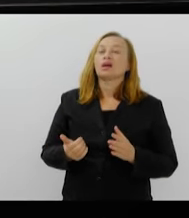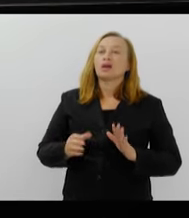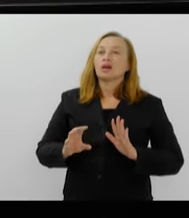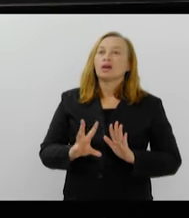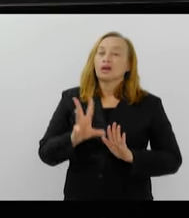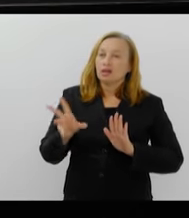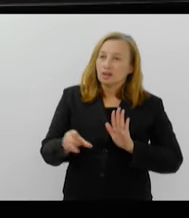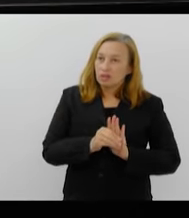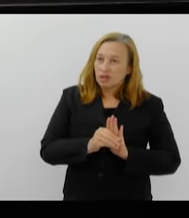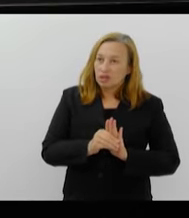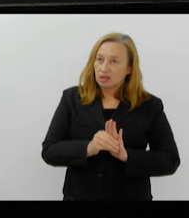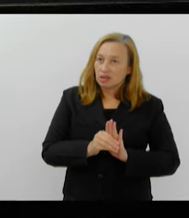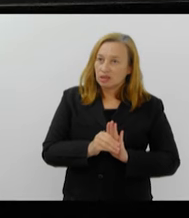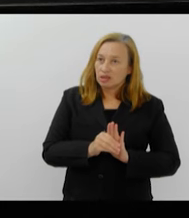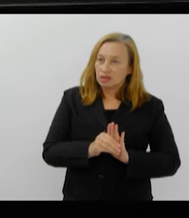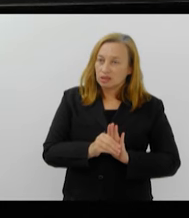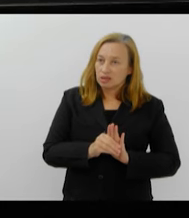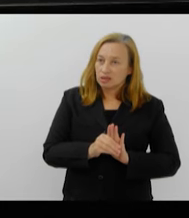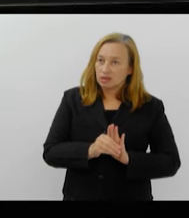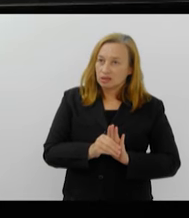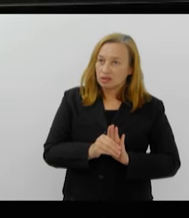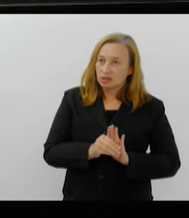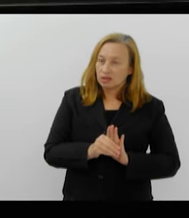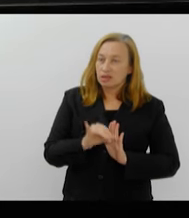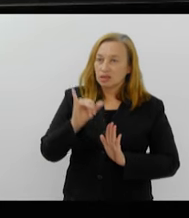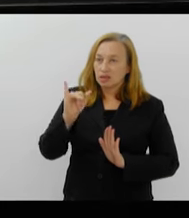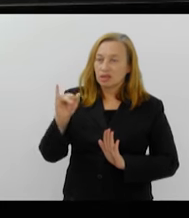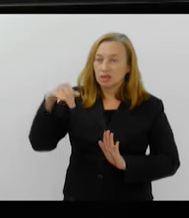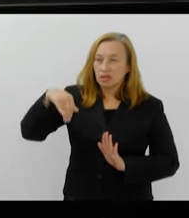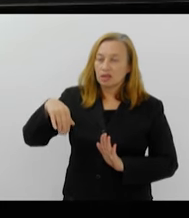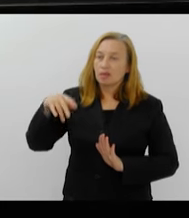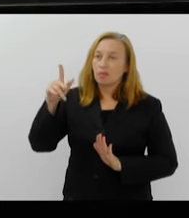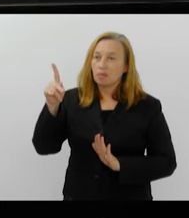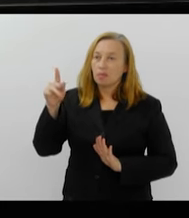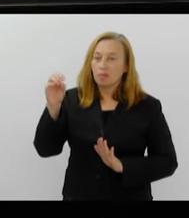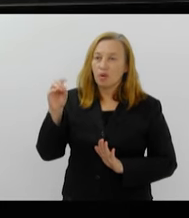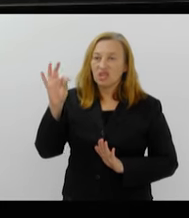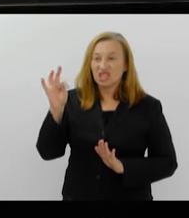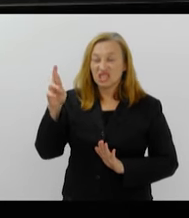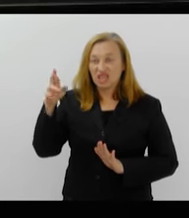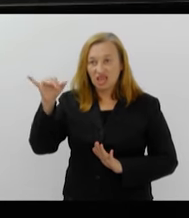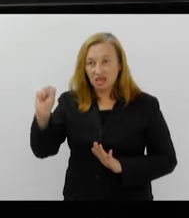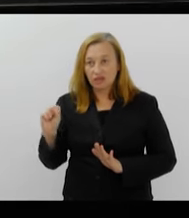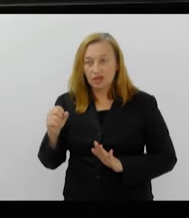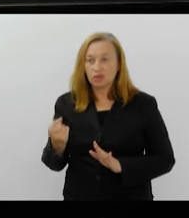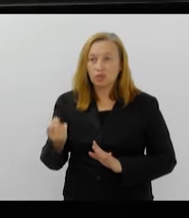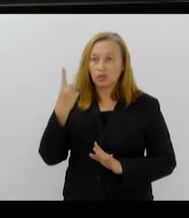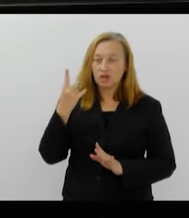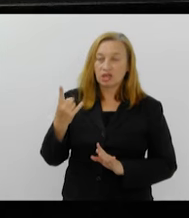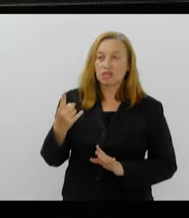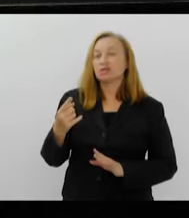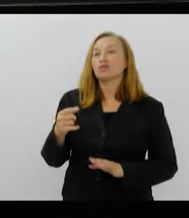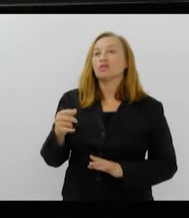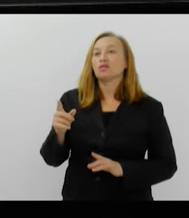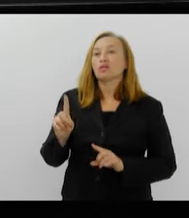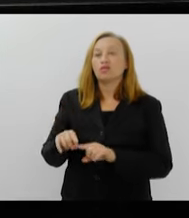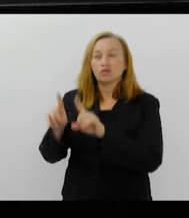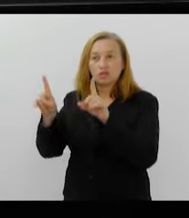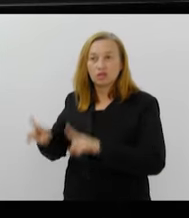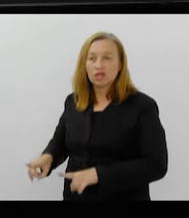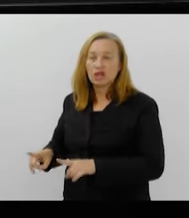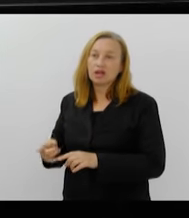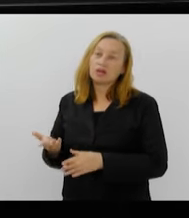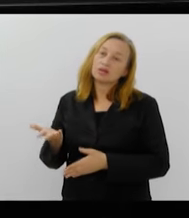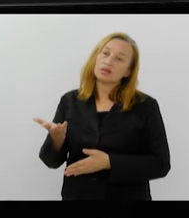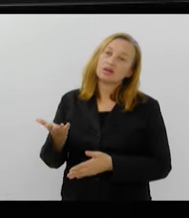setor da educação no final do ano passado, também para tratar da migração dos ex-funcionários da antiga FAEP. E no final